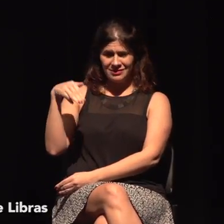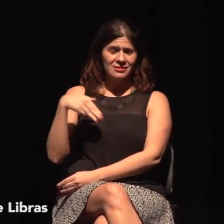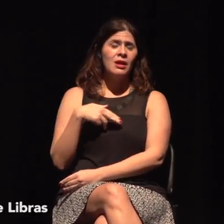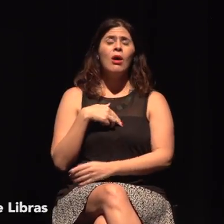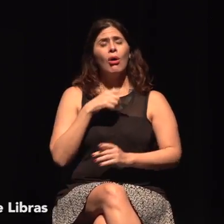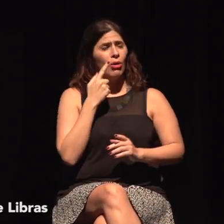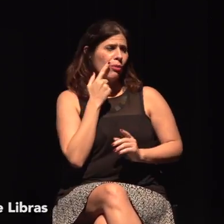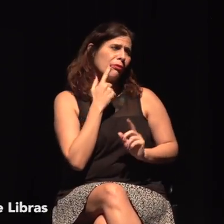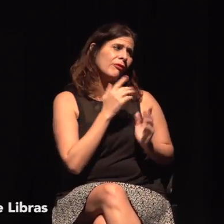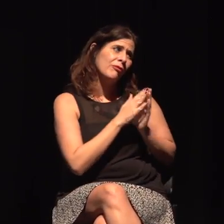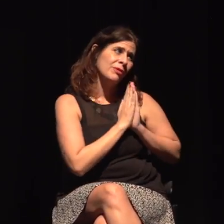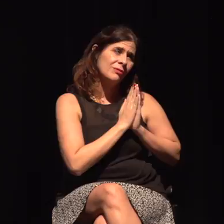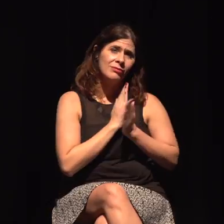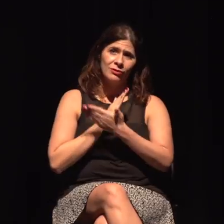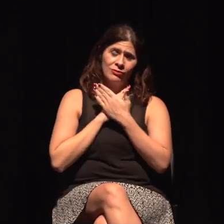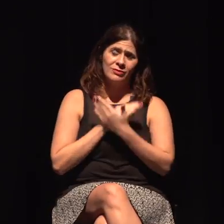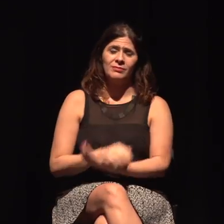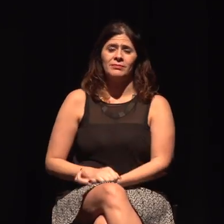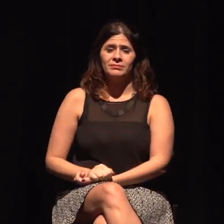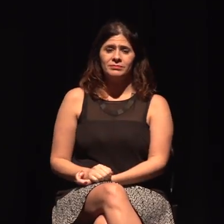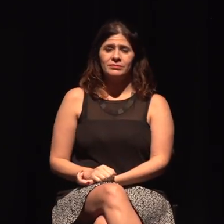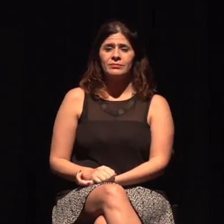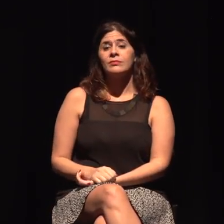Ai, meu Deus do céu, Nuno, me ajuda.